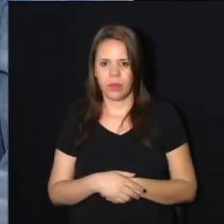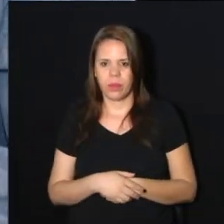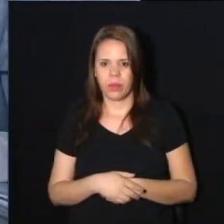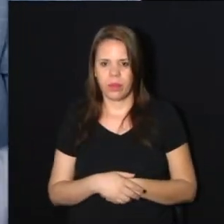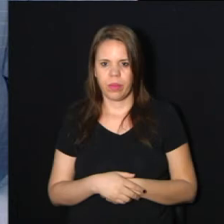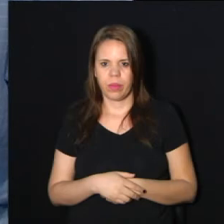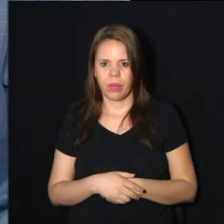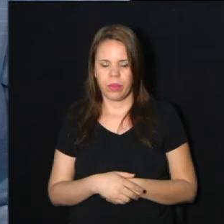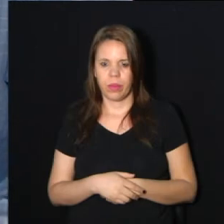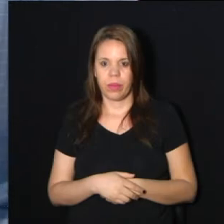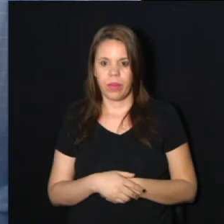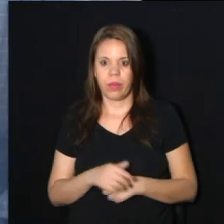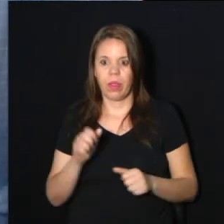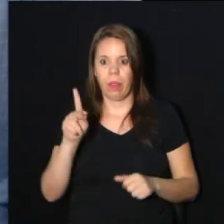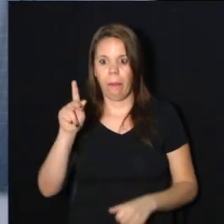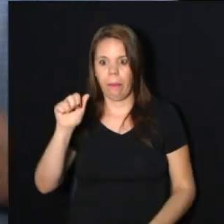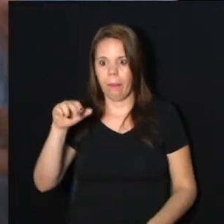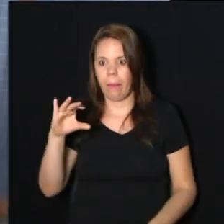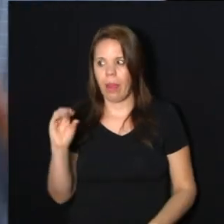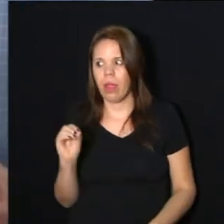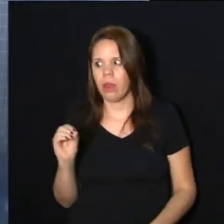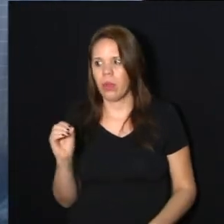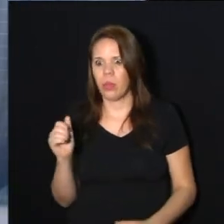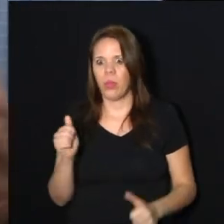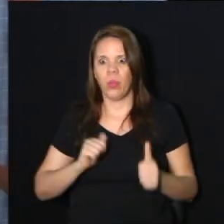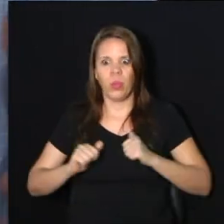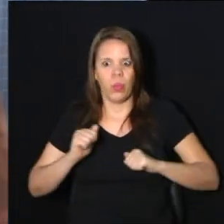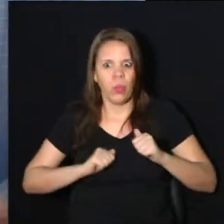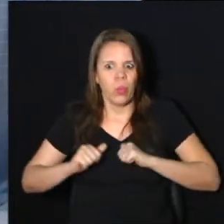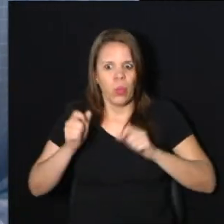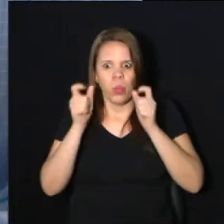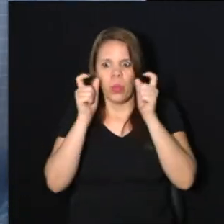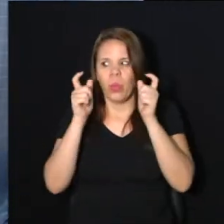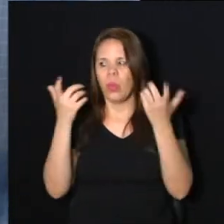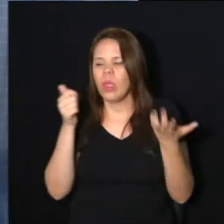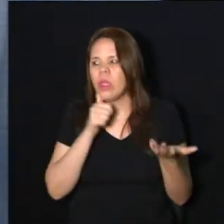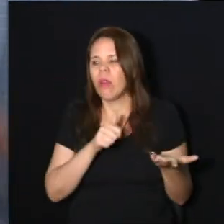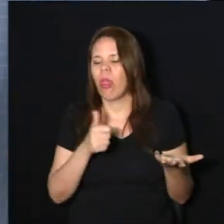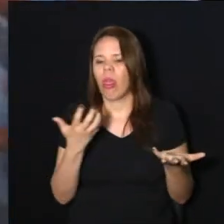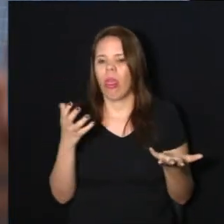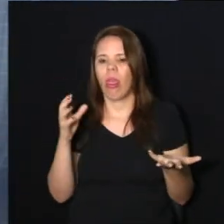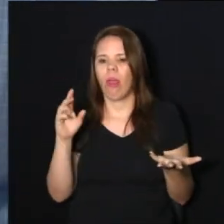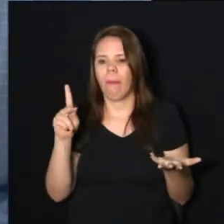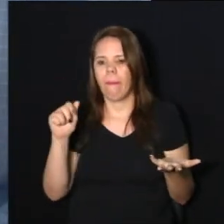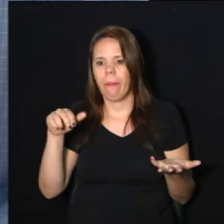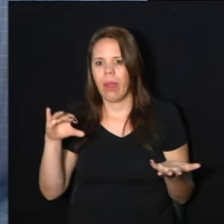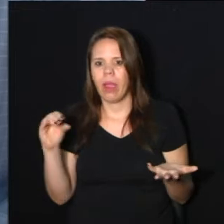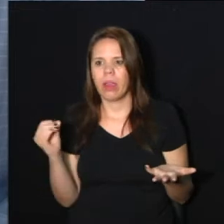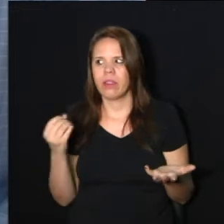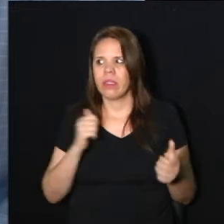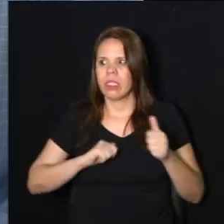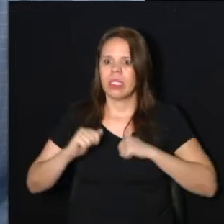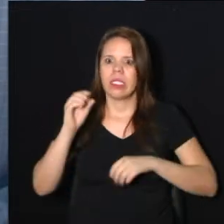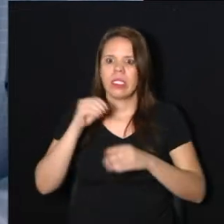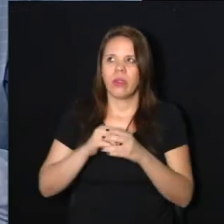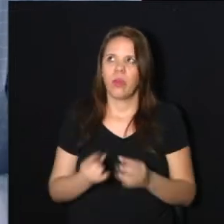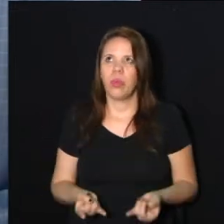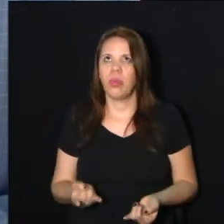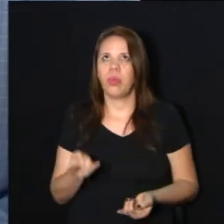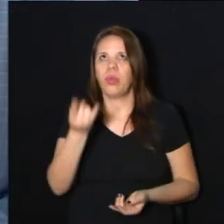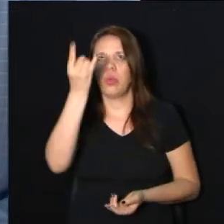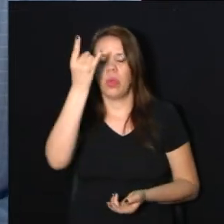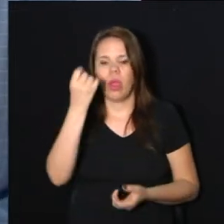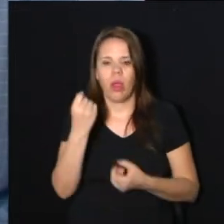de ansiedade, síndrome do pânico, né? Que você vê essas meninas, as mulheres mesmo, entram no elevador, ficam desesperadas, algumas